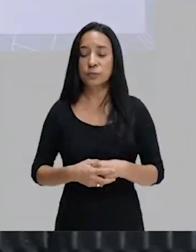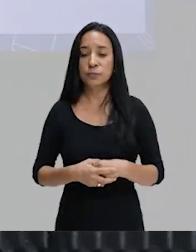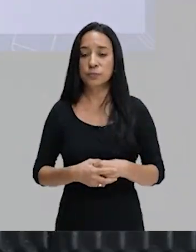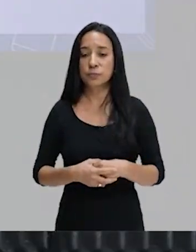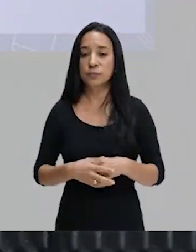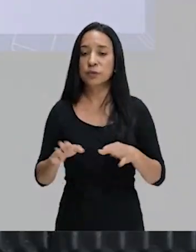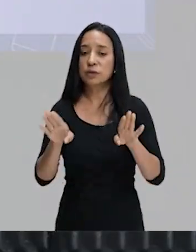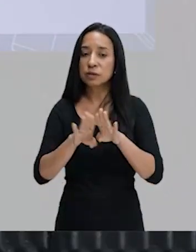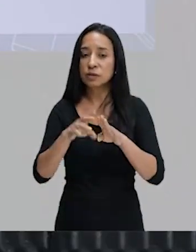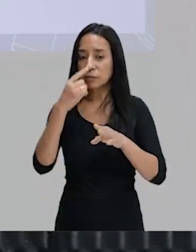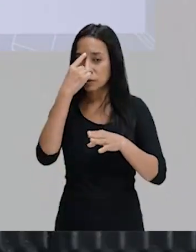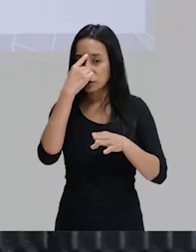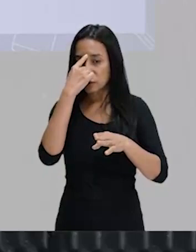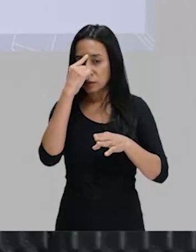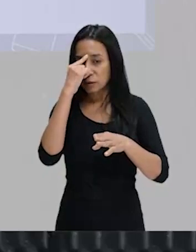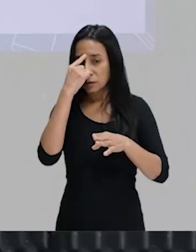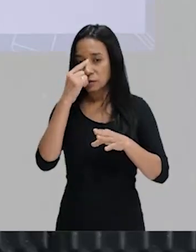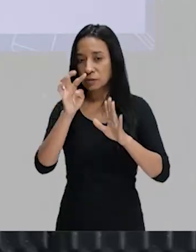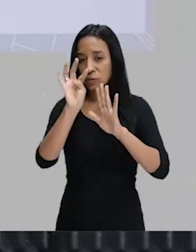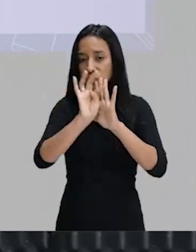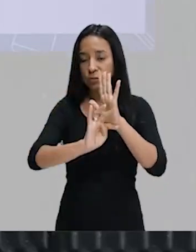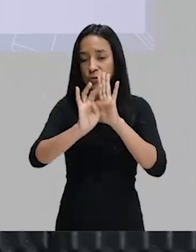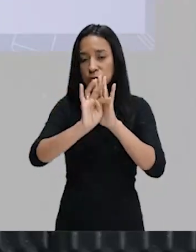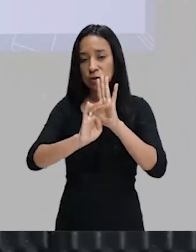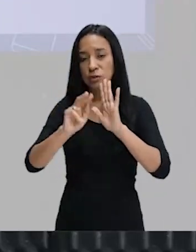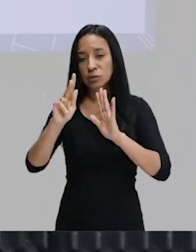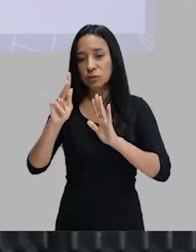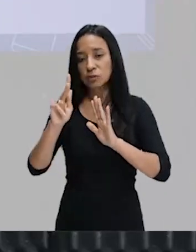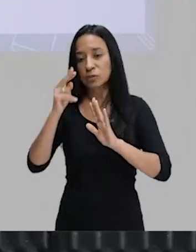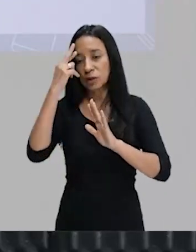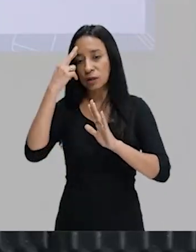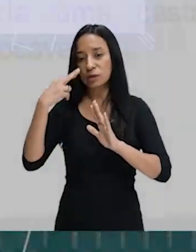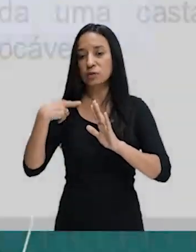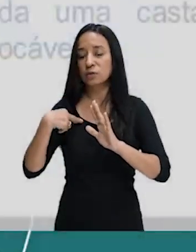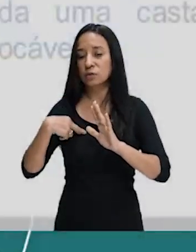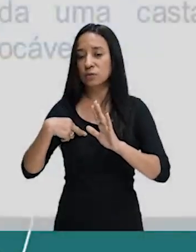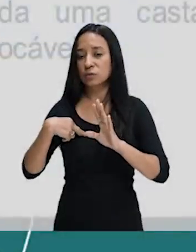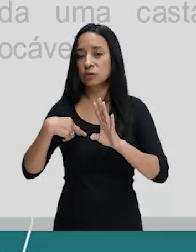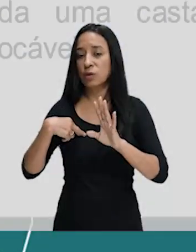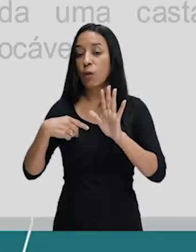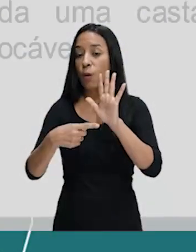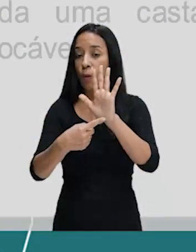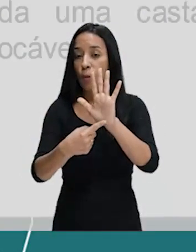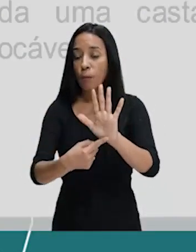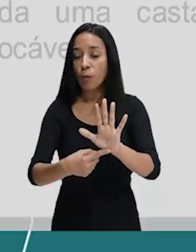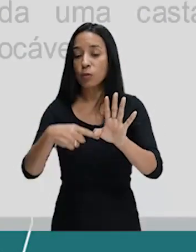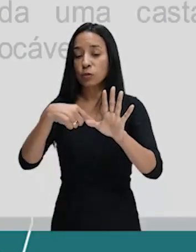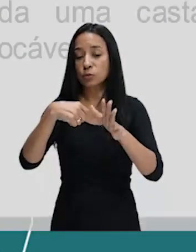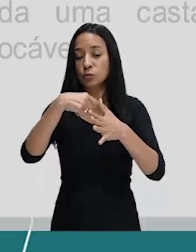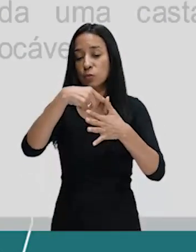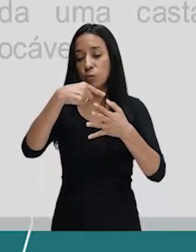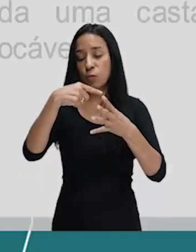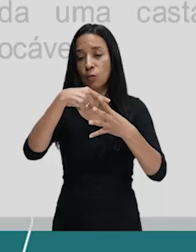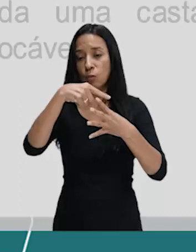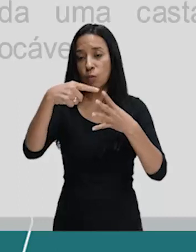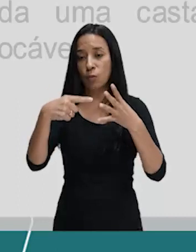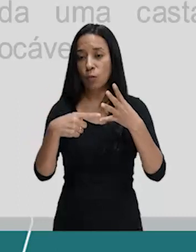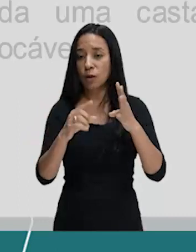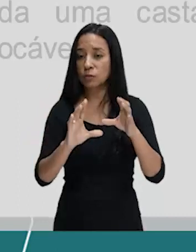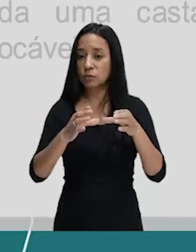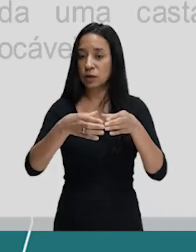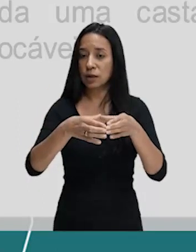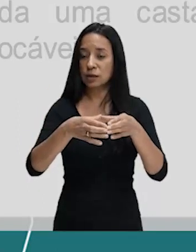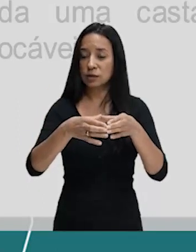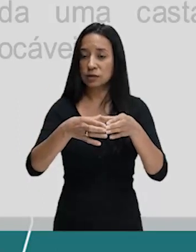Índia, os textos hindus citam 4 classes. Atenção, hein? Na verdade, a palavra classe, ela